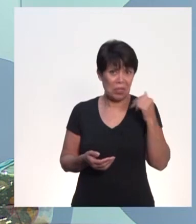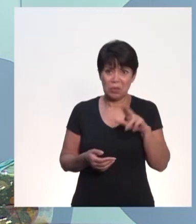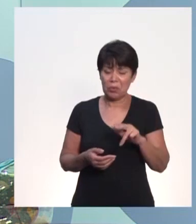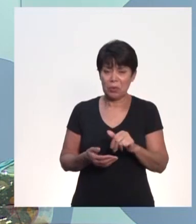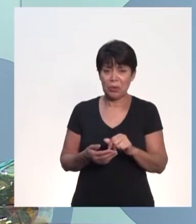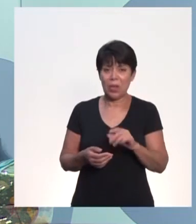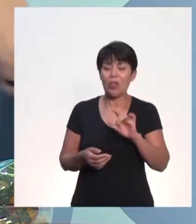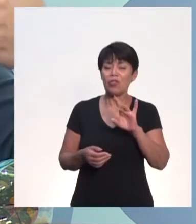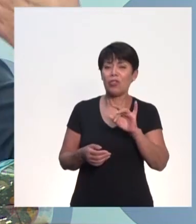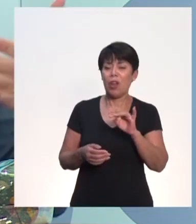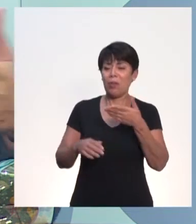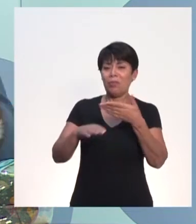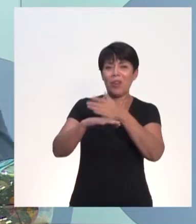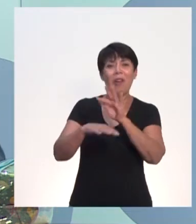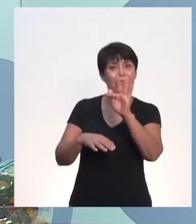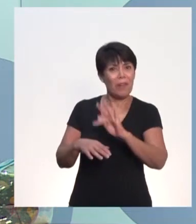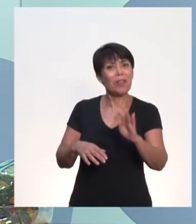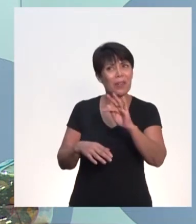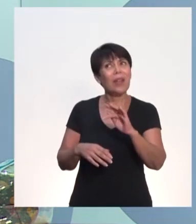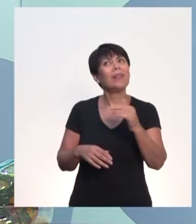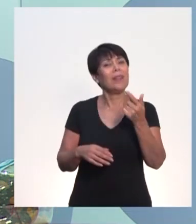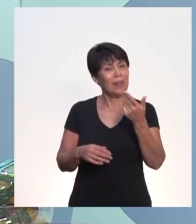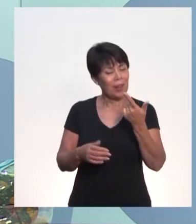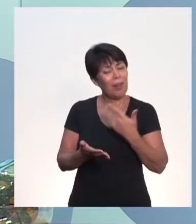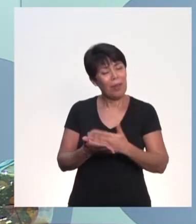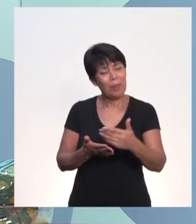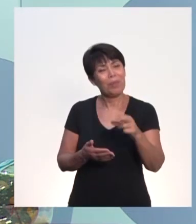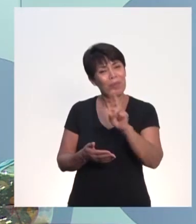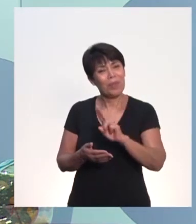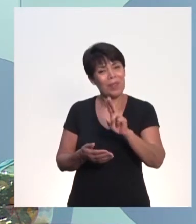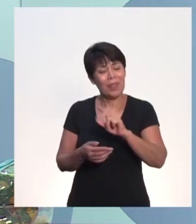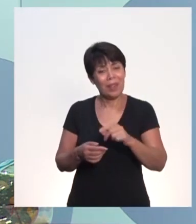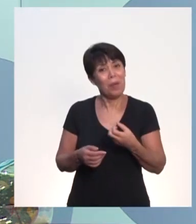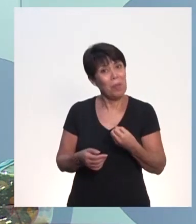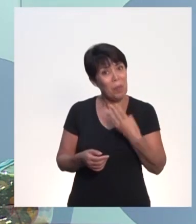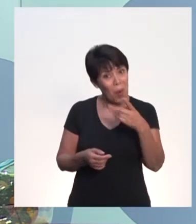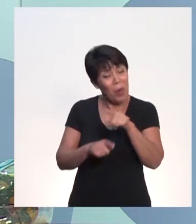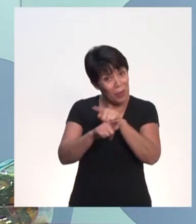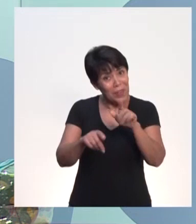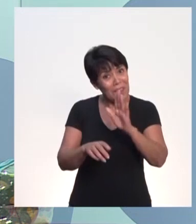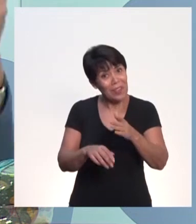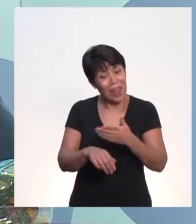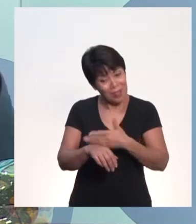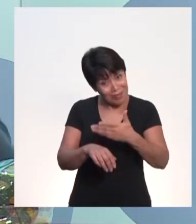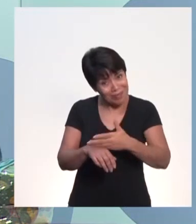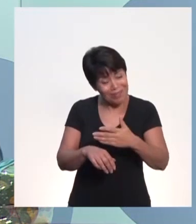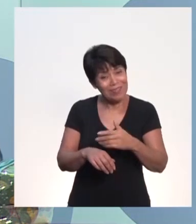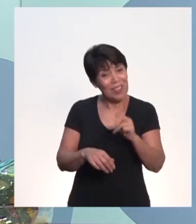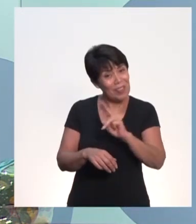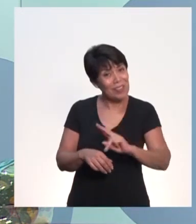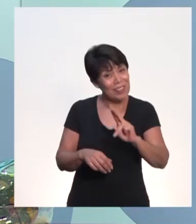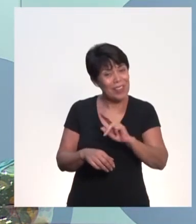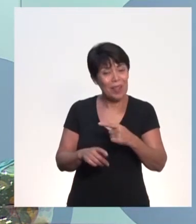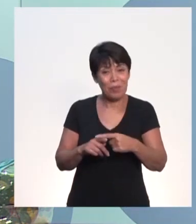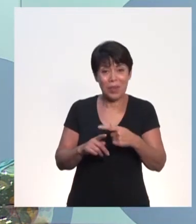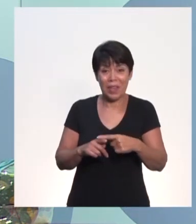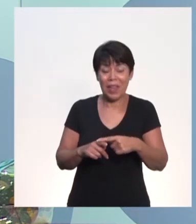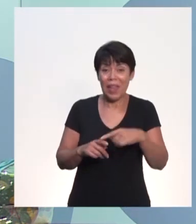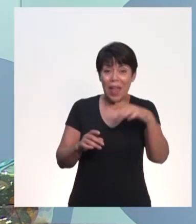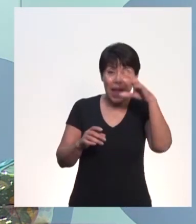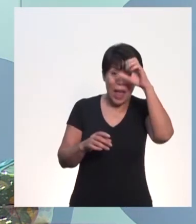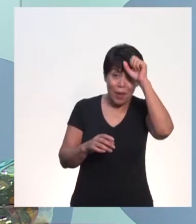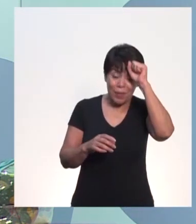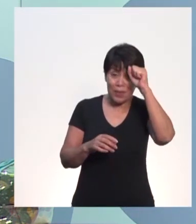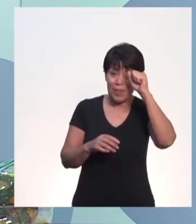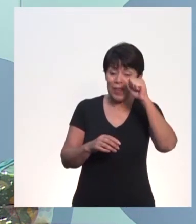na faculdade, que eu só entrei em contato na faculdade. Eu acho ótimo que vocês já estejam utilizando, porque uma vez que eu tenha aprendido essa técnica, ela me